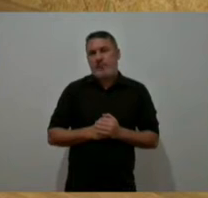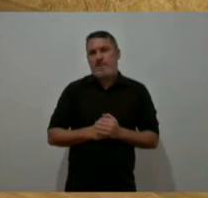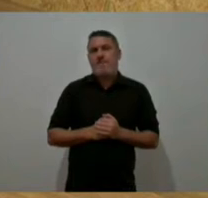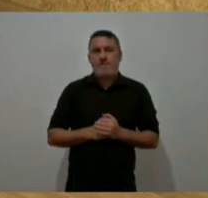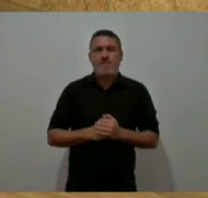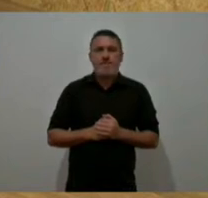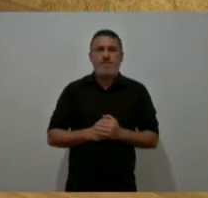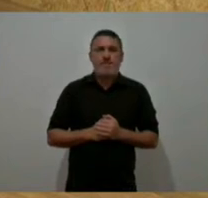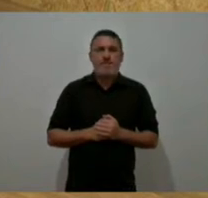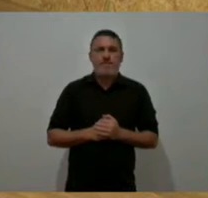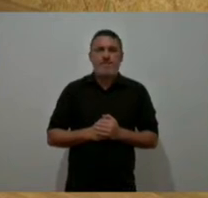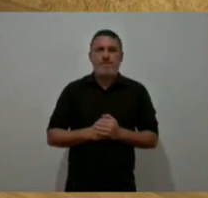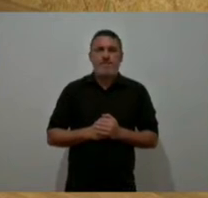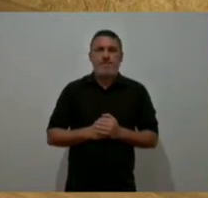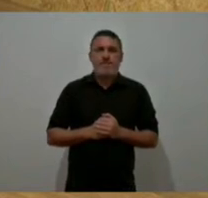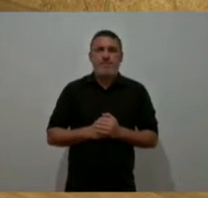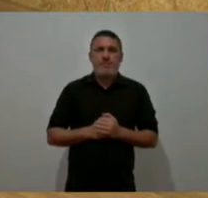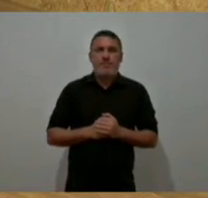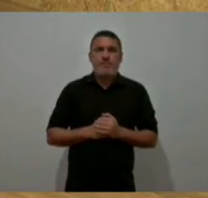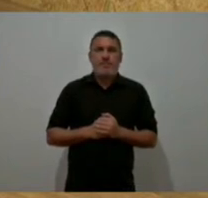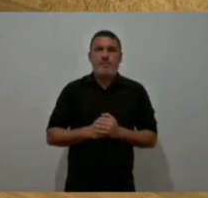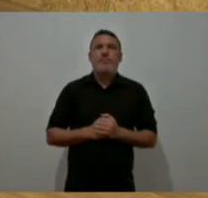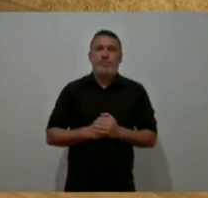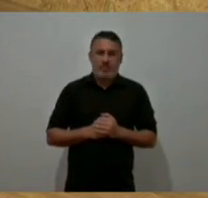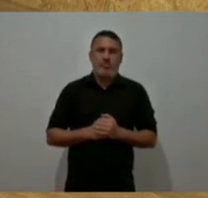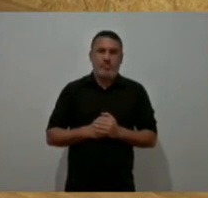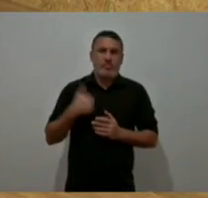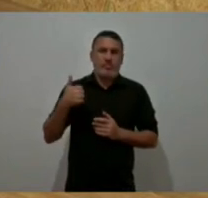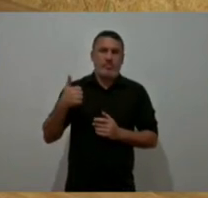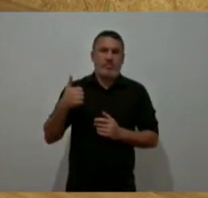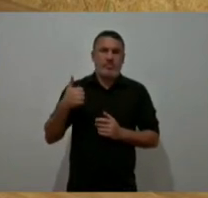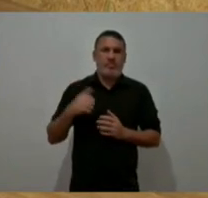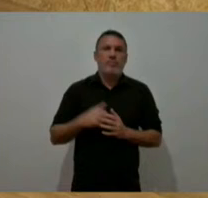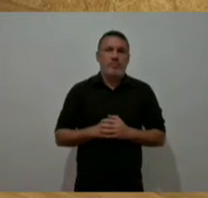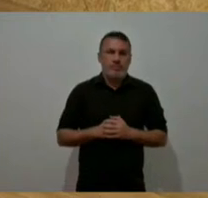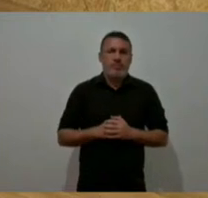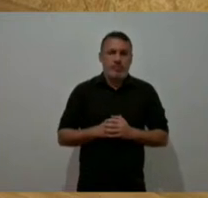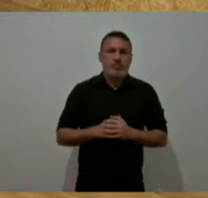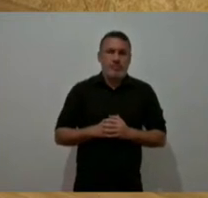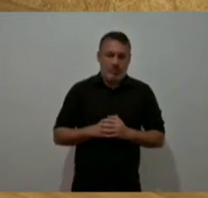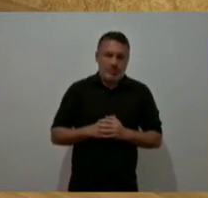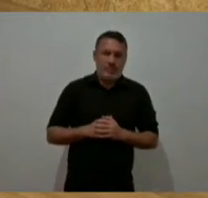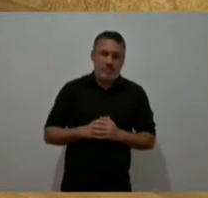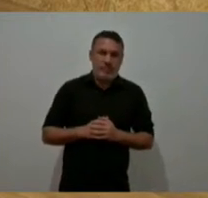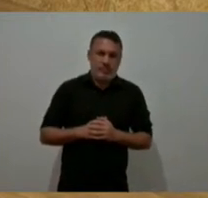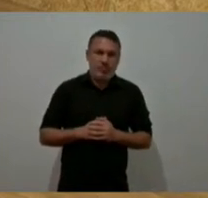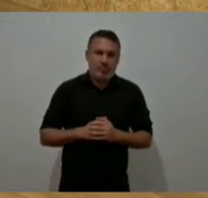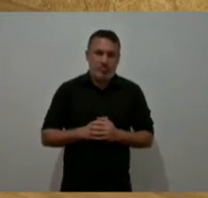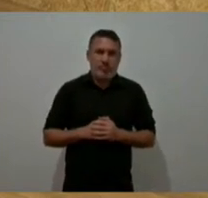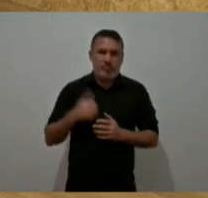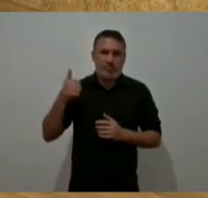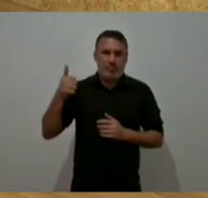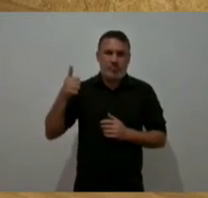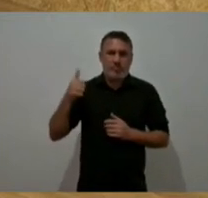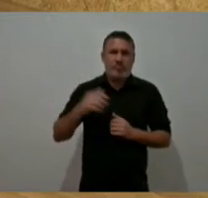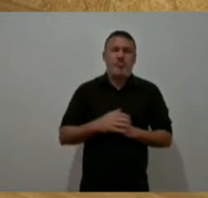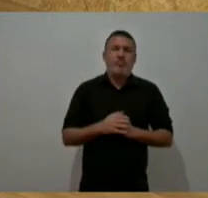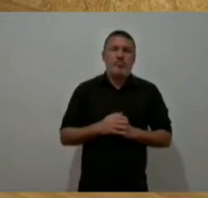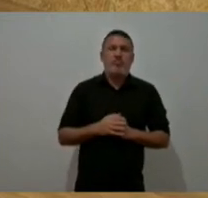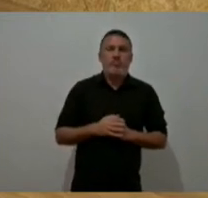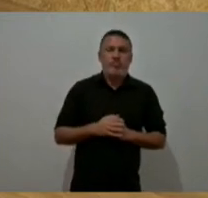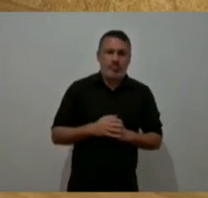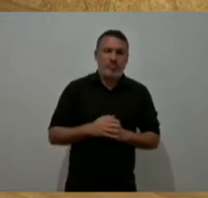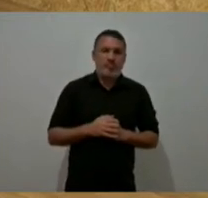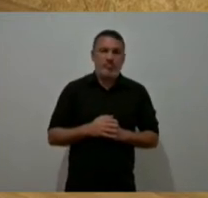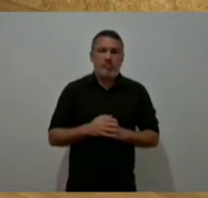Aí. Está me ouvindo? Não? Sim. Ok. Está ouvindo? Ok. Perfeito.